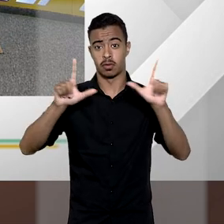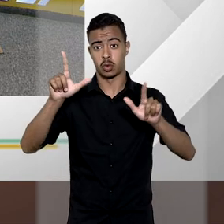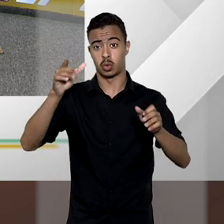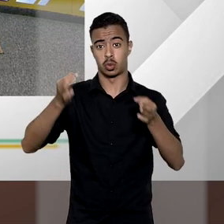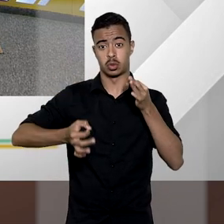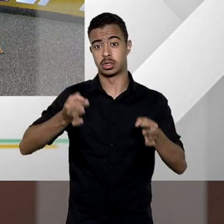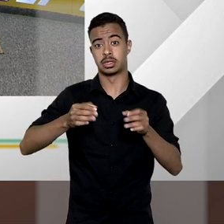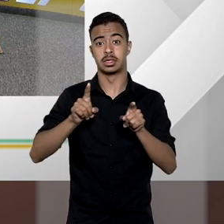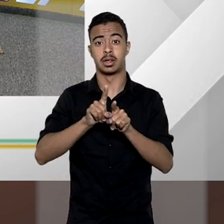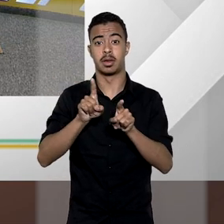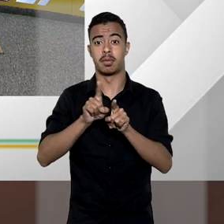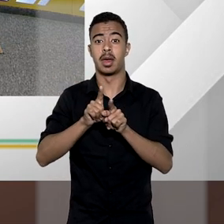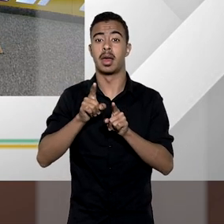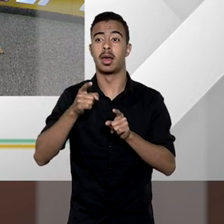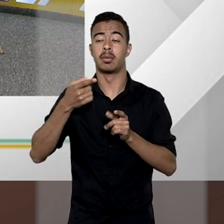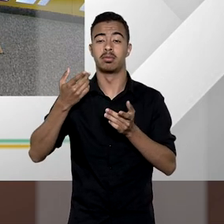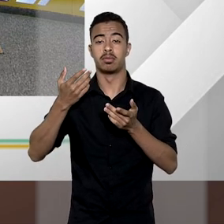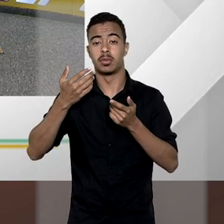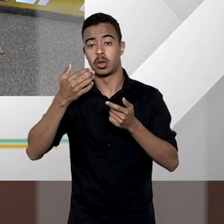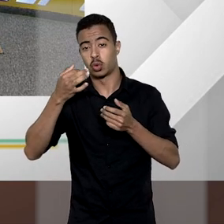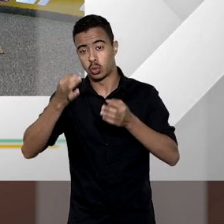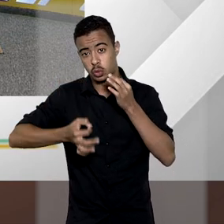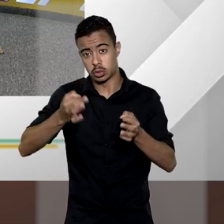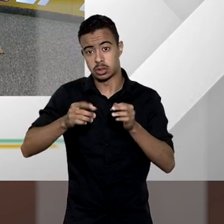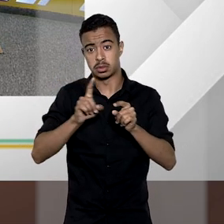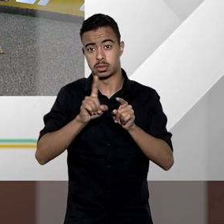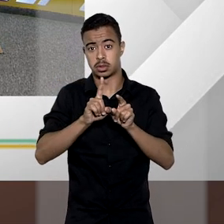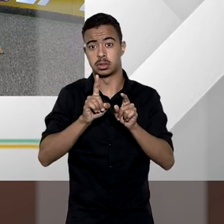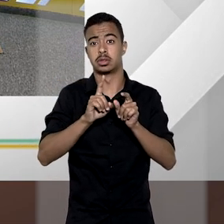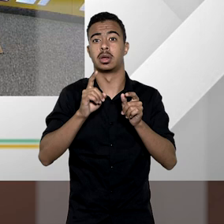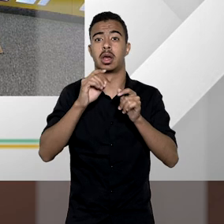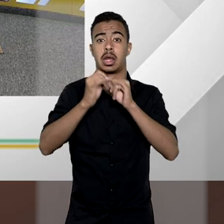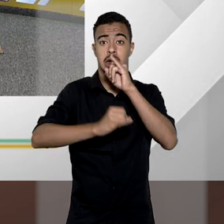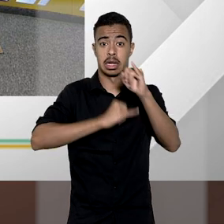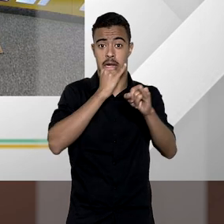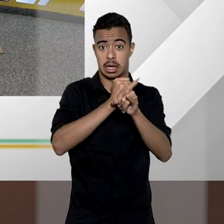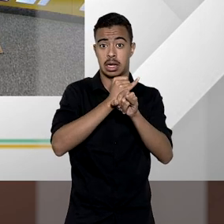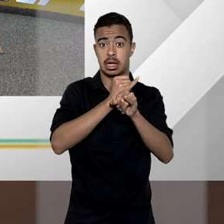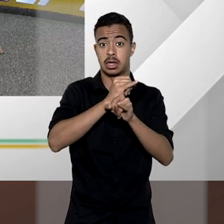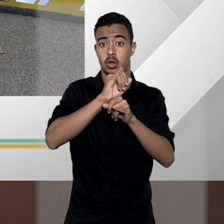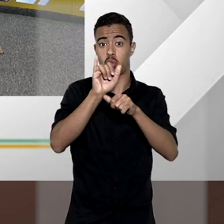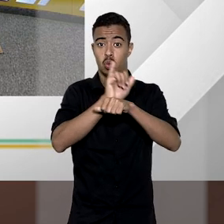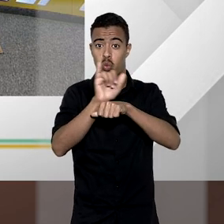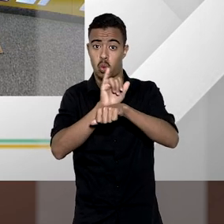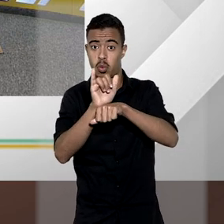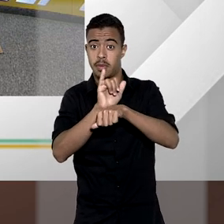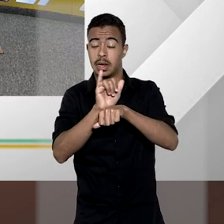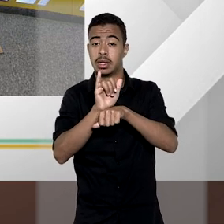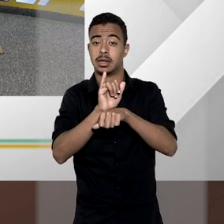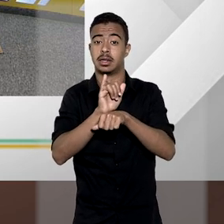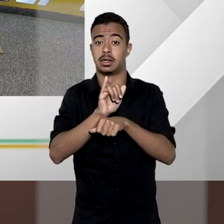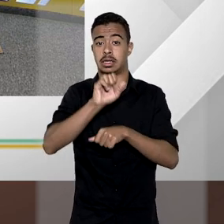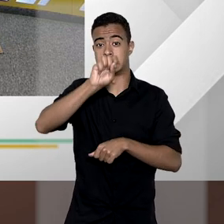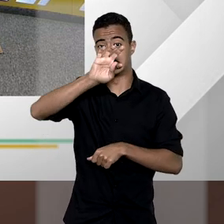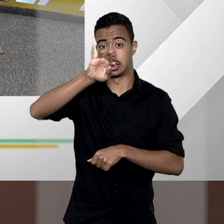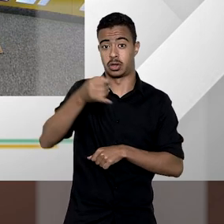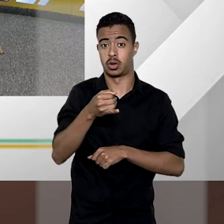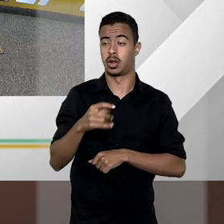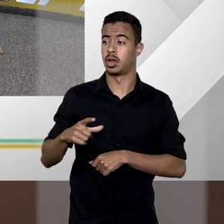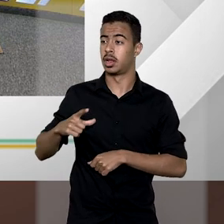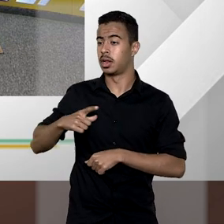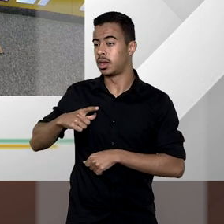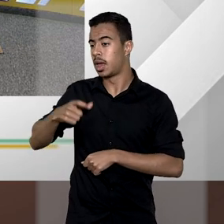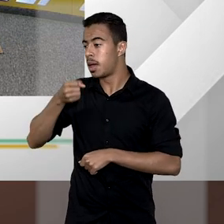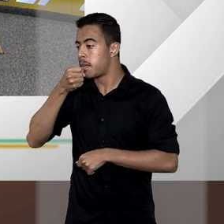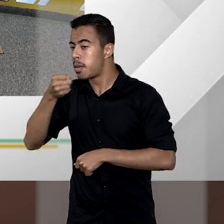Justiça e da Rádio Justiça e acessar o canal do STJ no Youtube além disso estamos em podcast nas